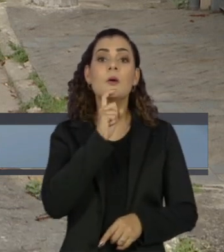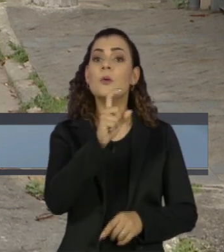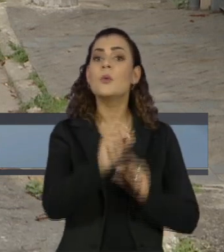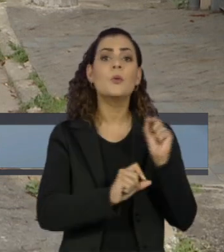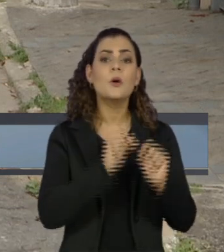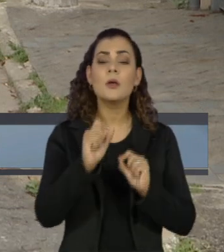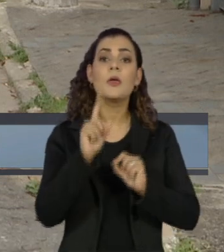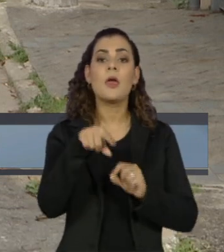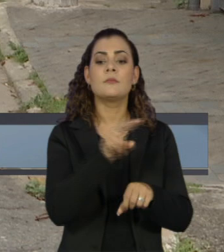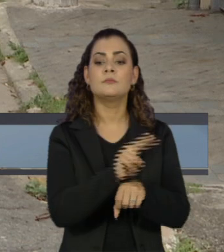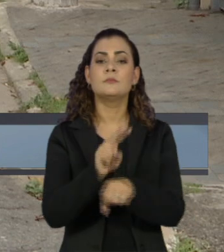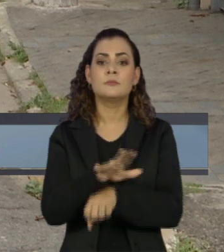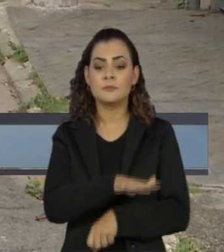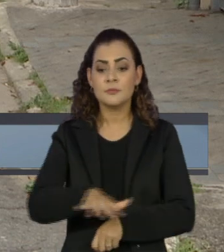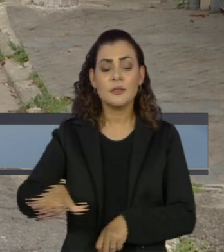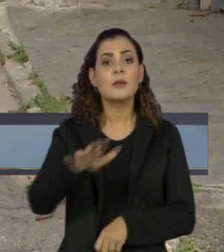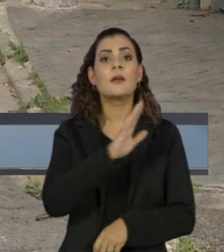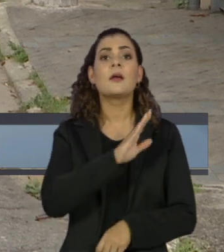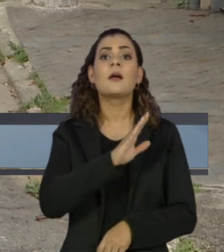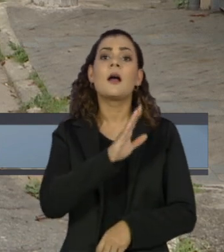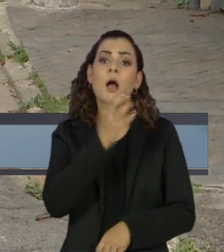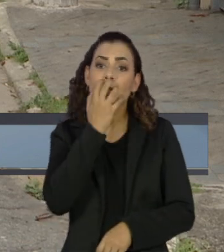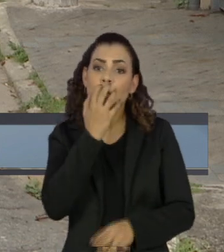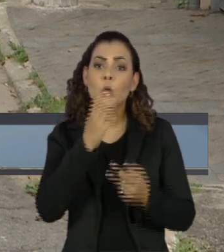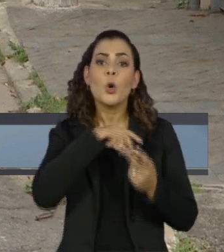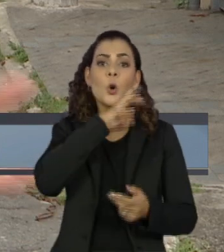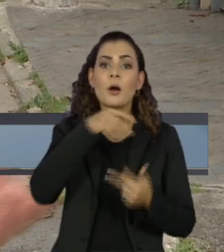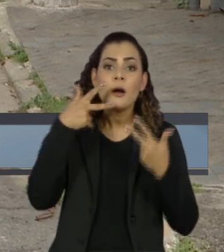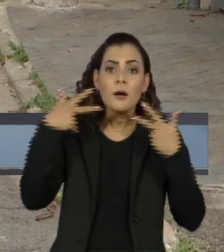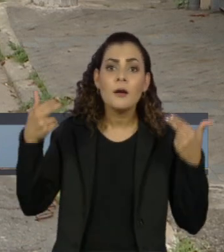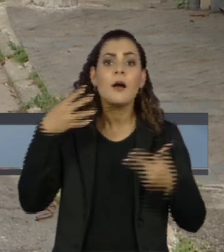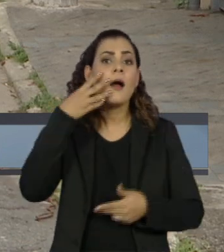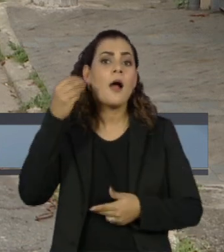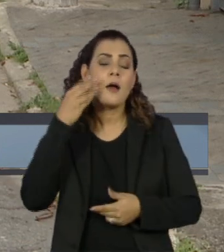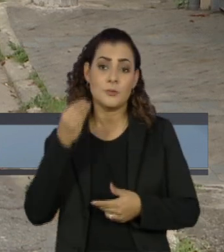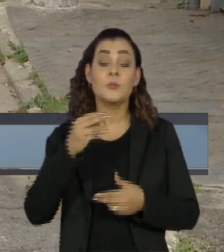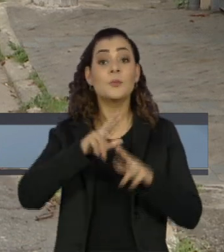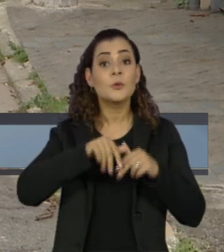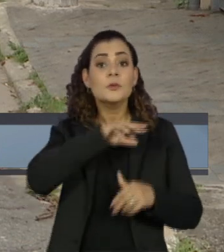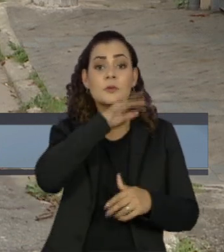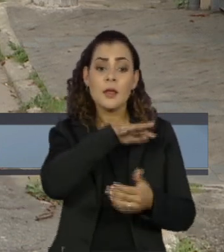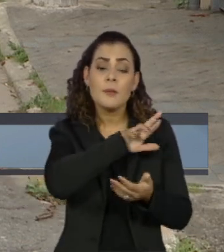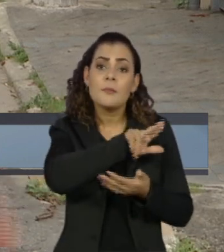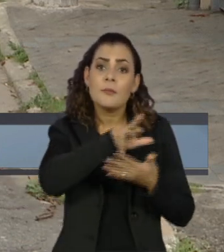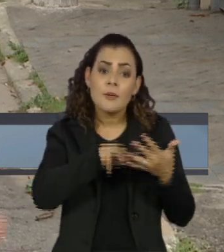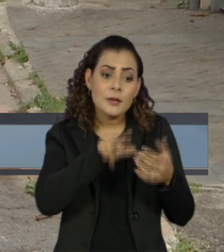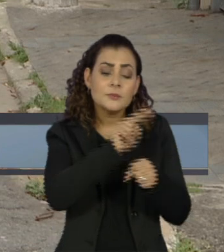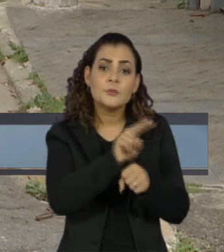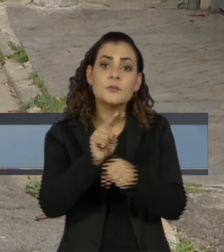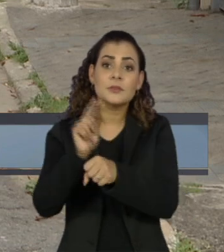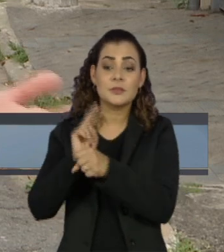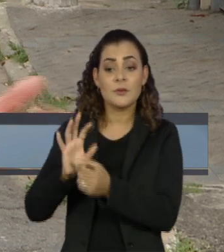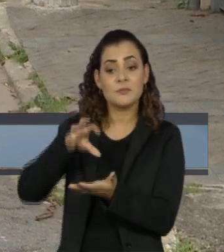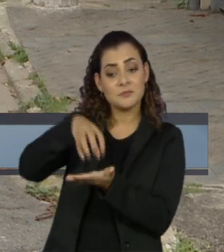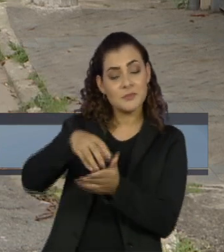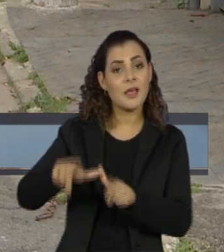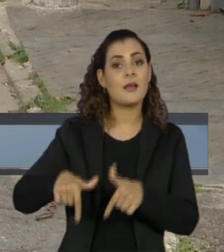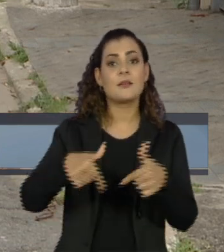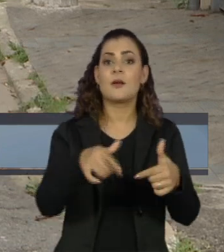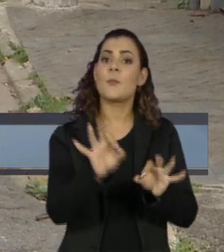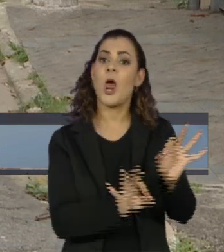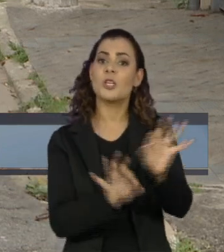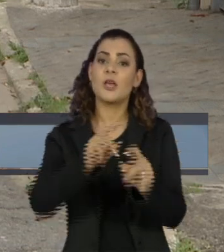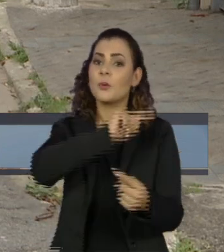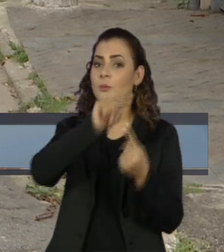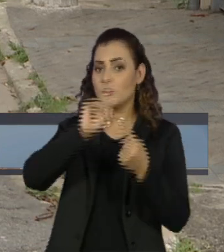tratos de animais de estimação durante as festas de fim de ano criada por entidades de proteção aos animais ação tem